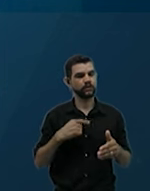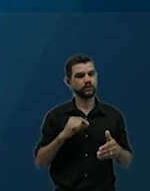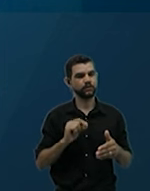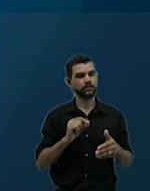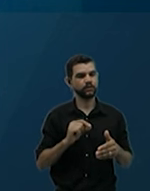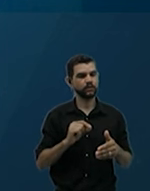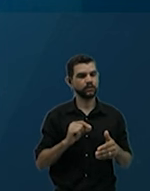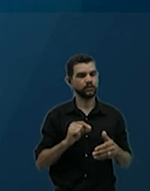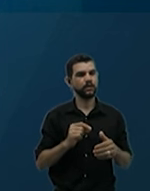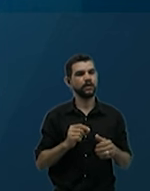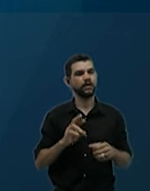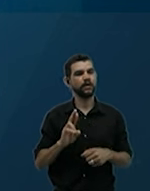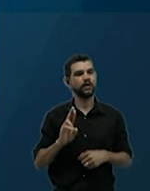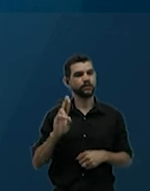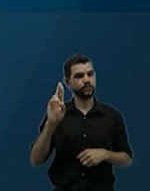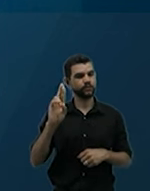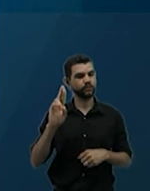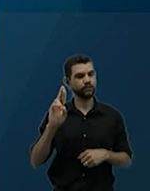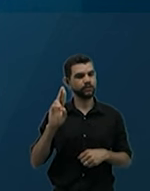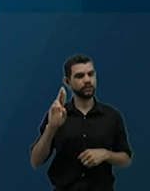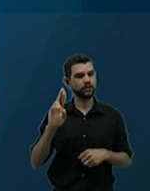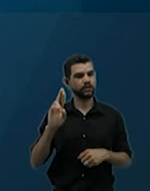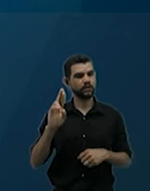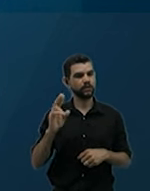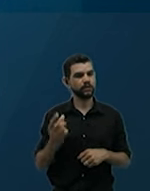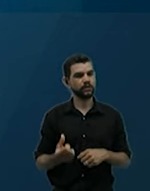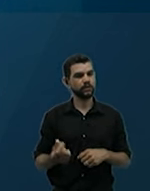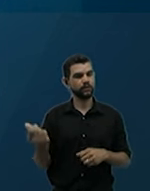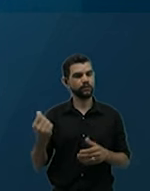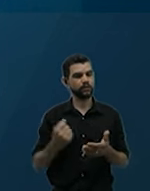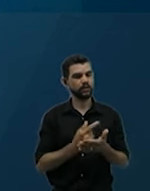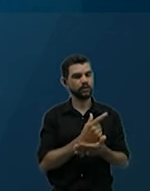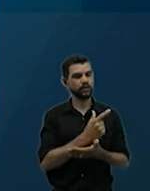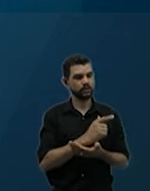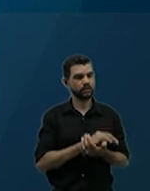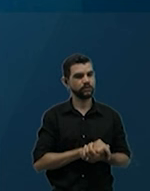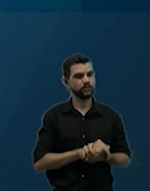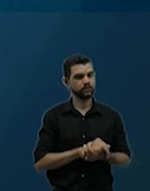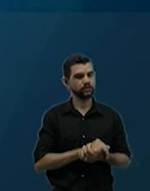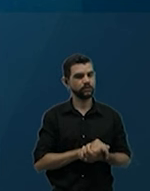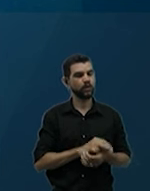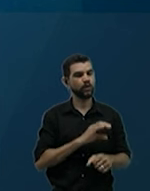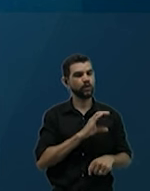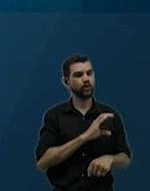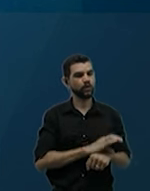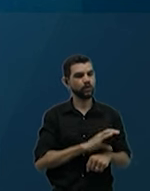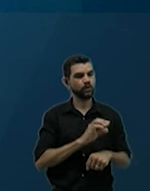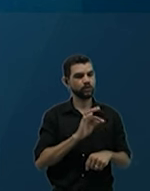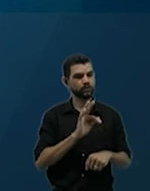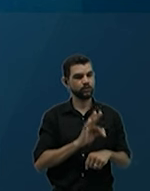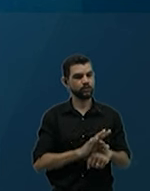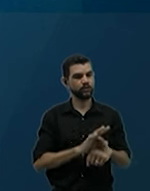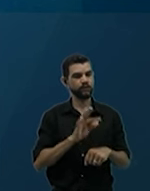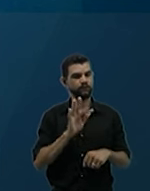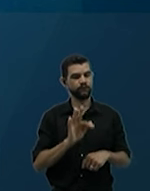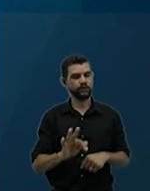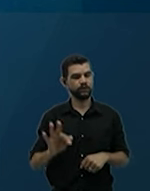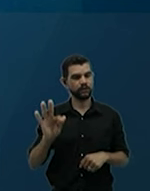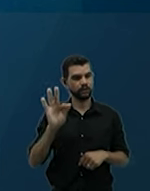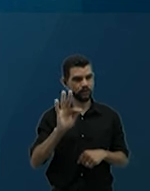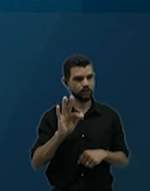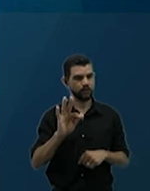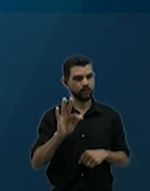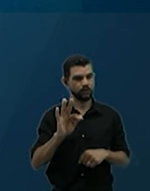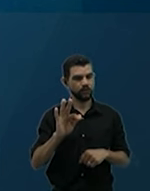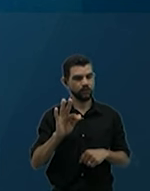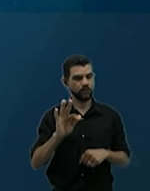reserva de lei complementar. O Código Tributário Nacional, recepcionado com status de lei complementar,